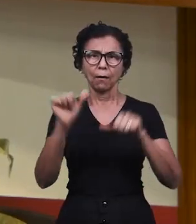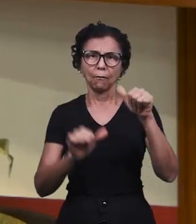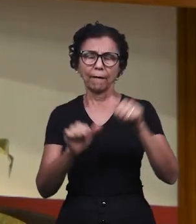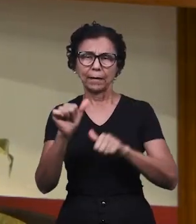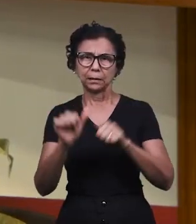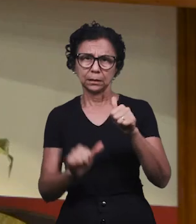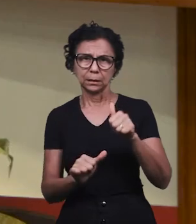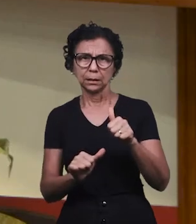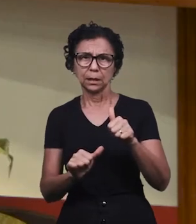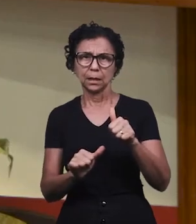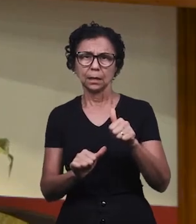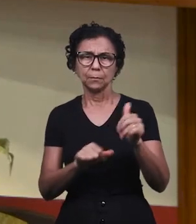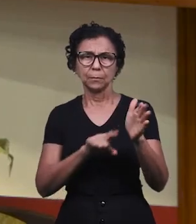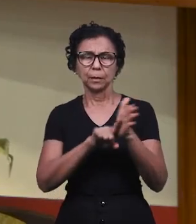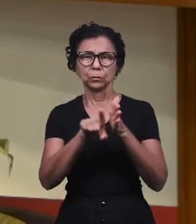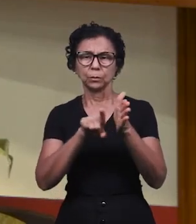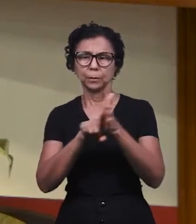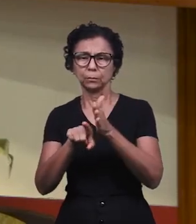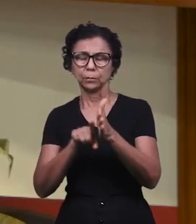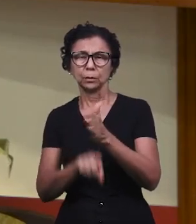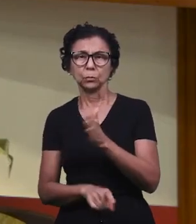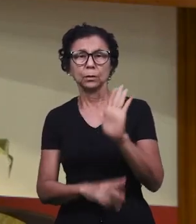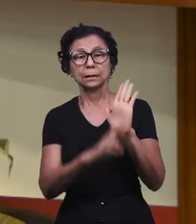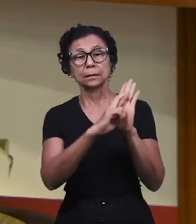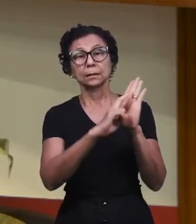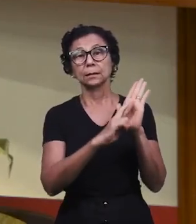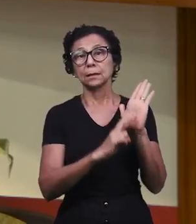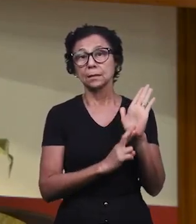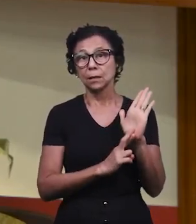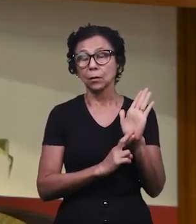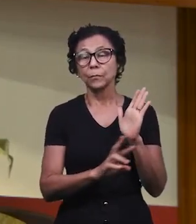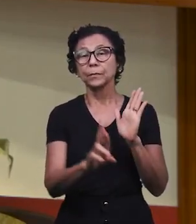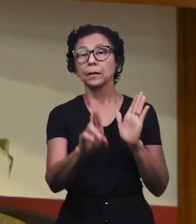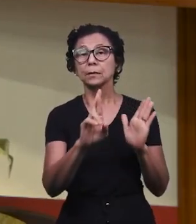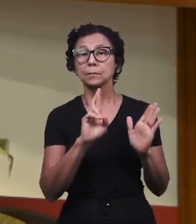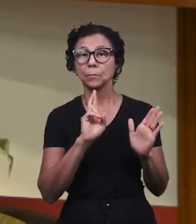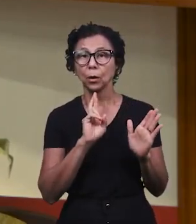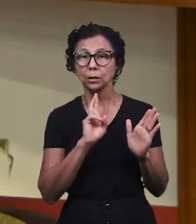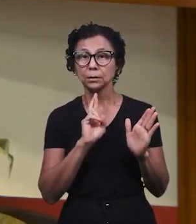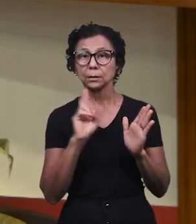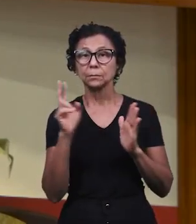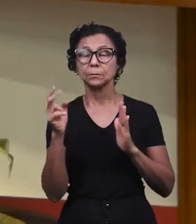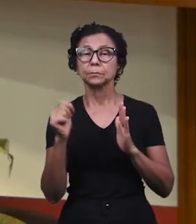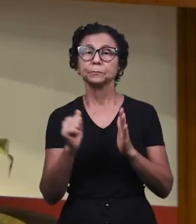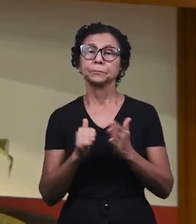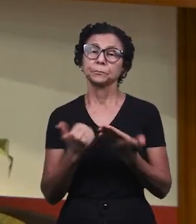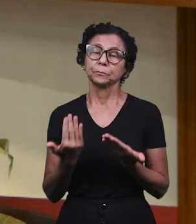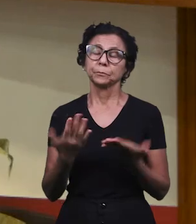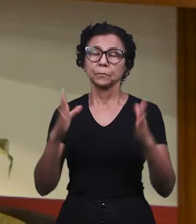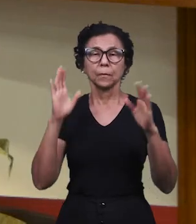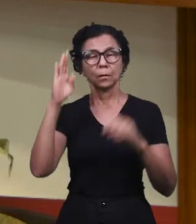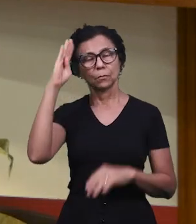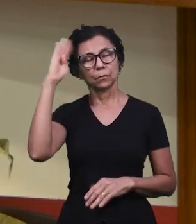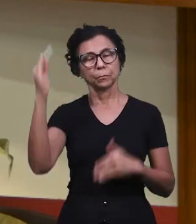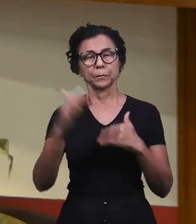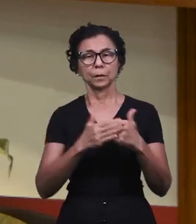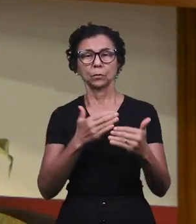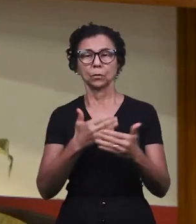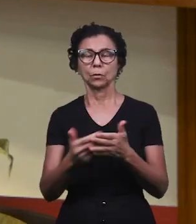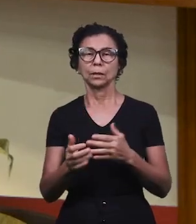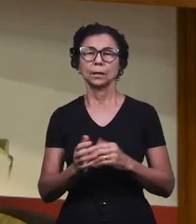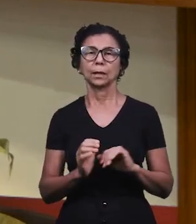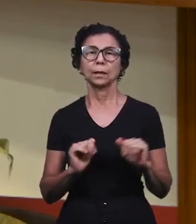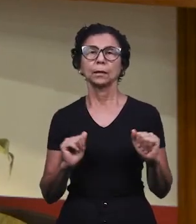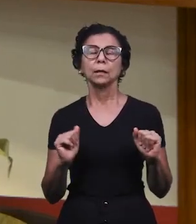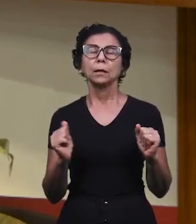ela entende que deve ser escrita a redação das respostas, e isso aí é fundamental em qualquer concurso que a gente venha fazer na